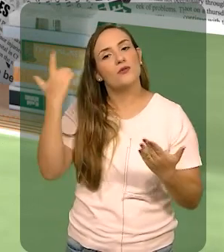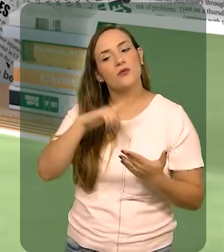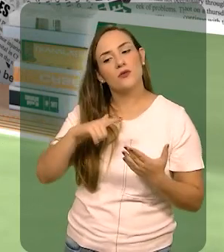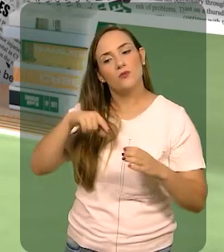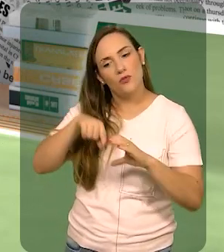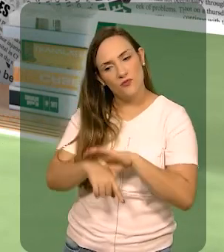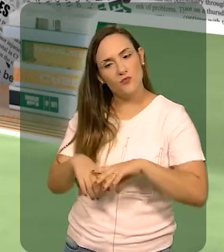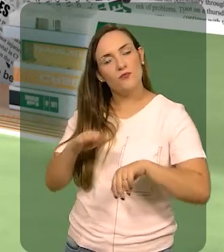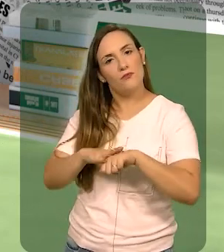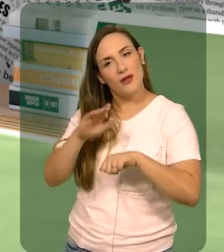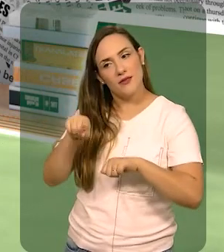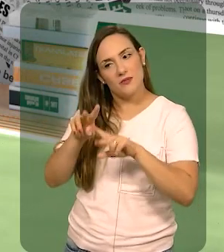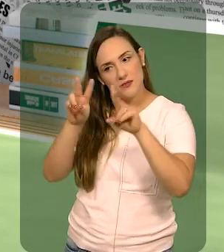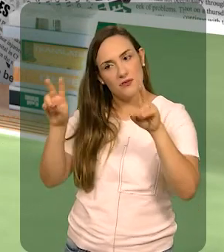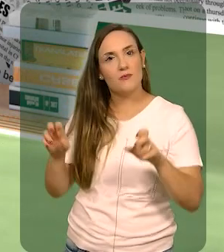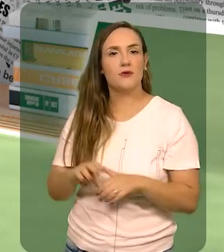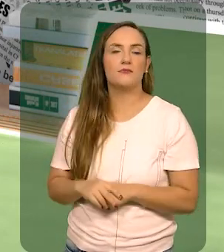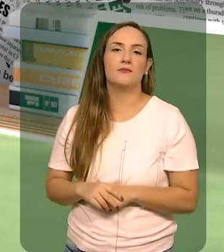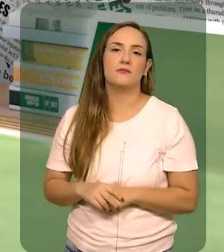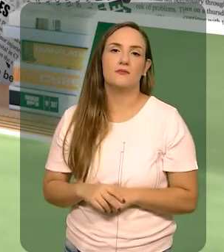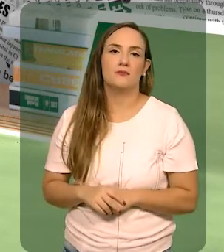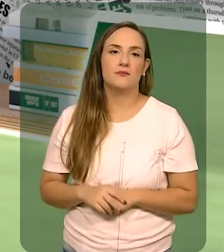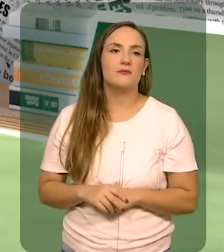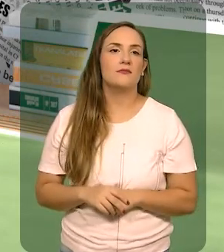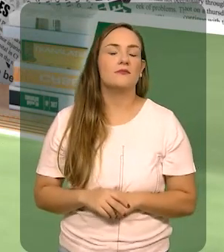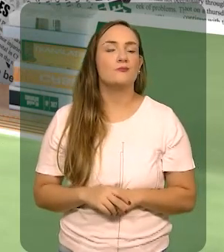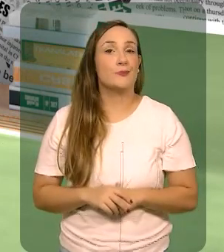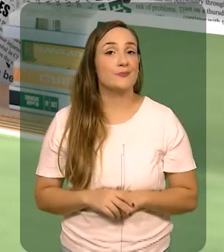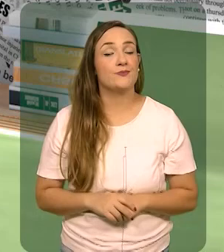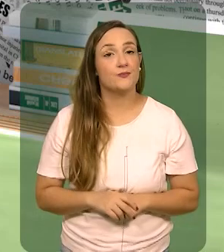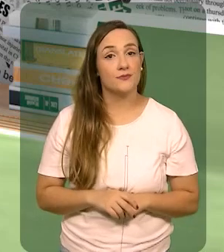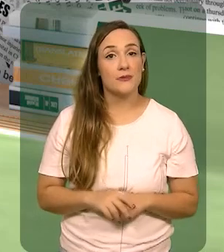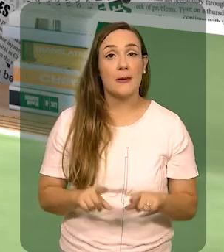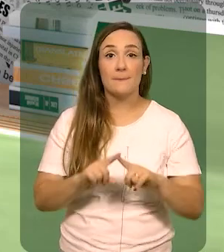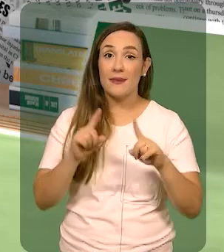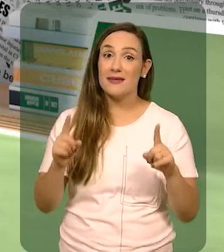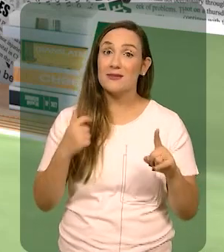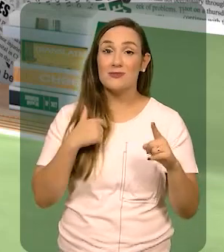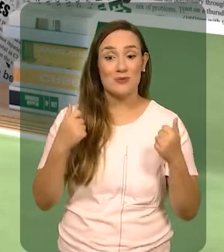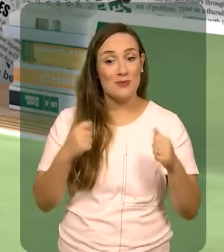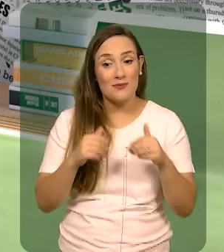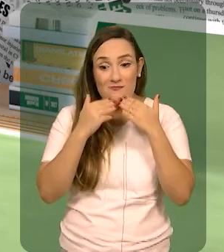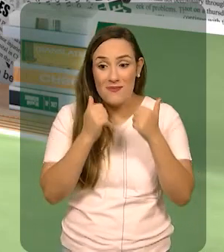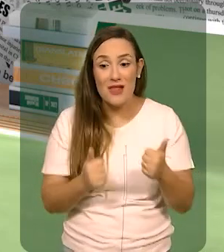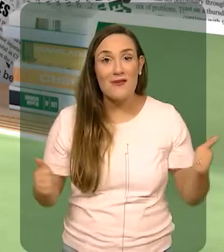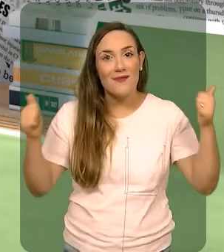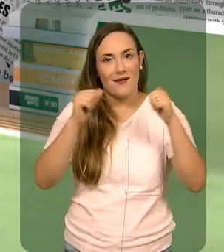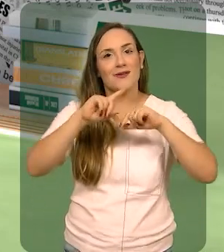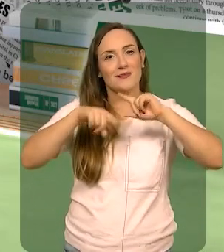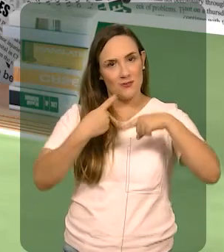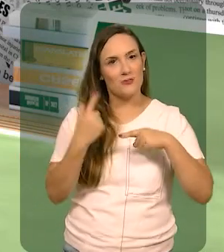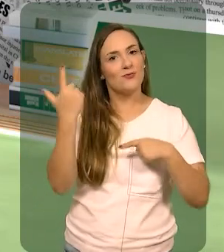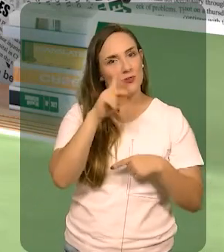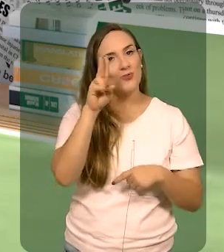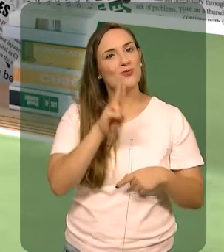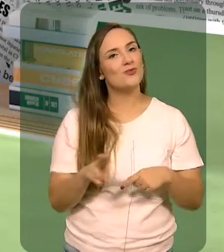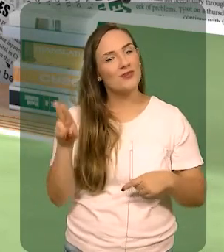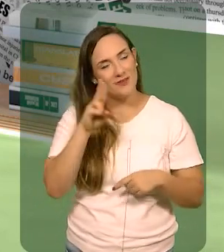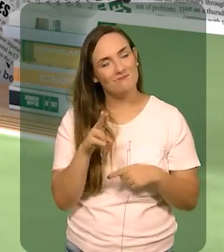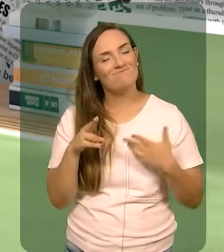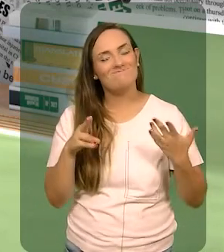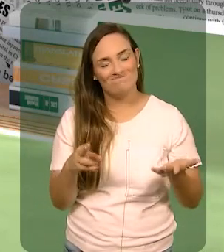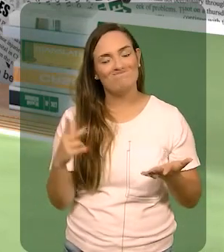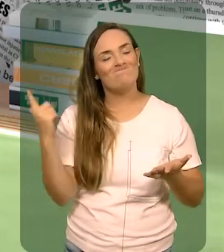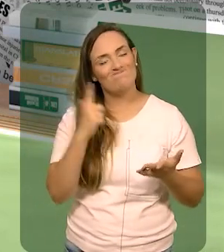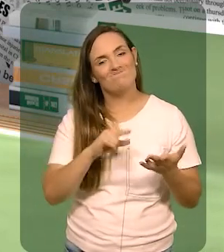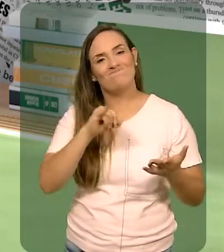de eu estar me aprofundando nesse tema. Né, que eu quero muito levar para a base, mas para isso eu preciso me aprimorar mais para depois